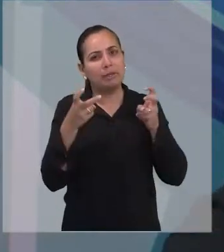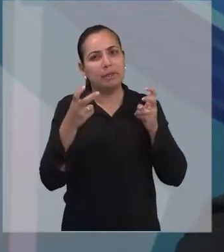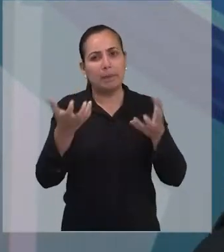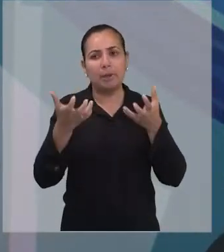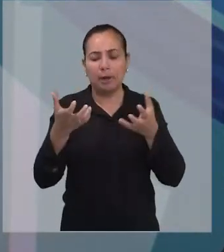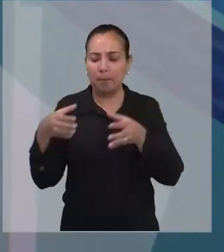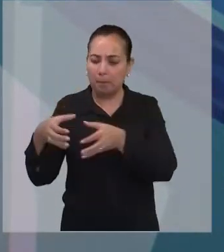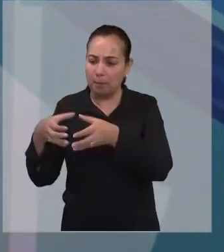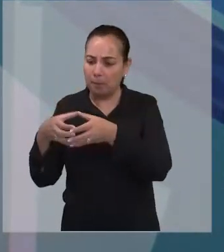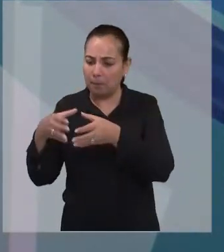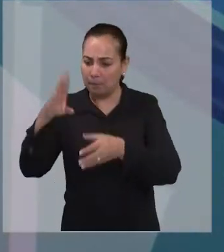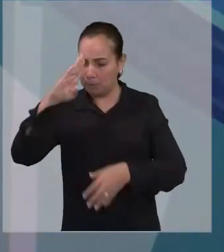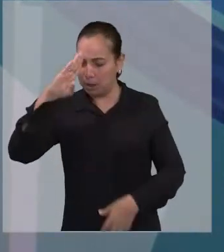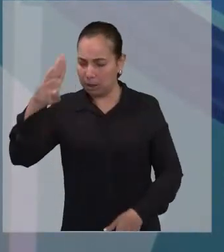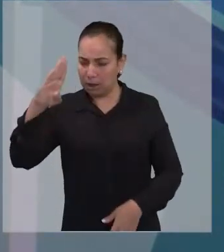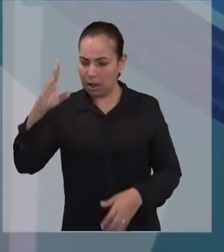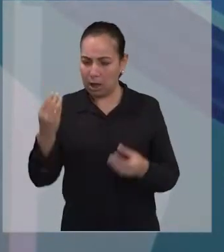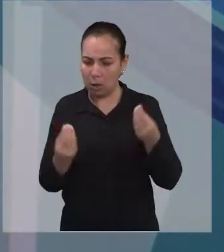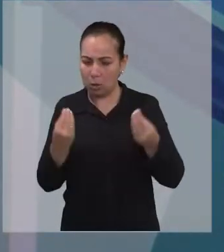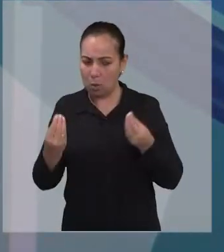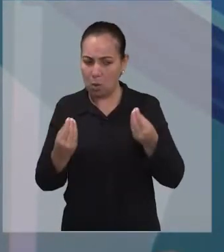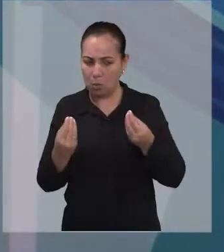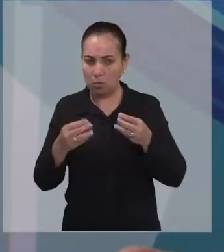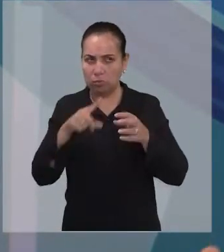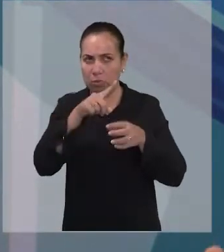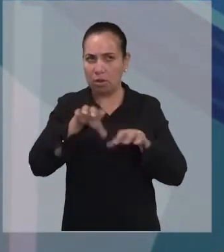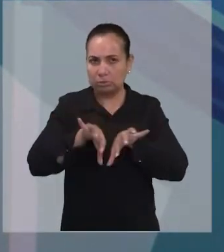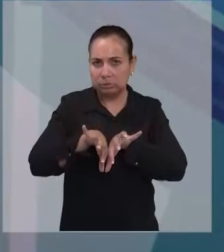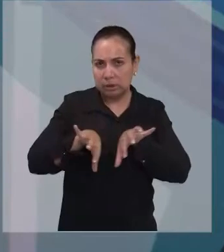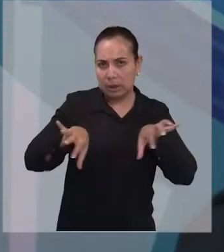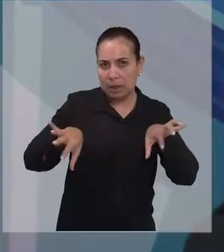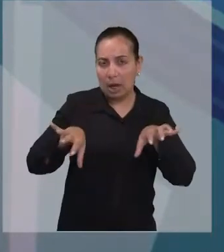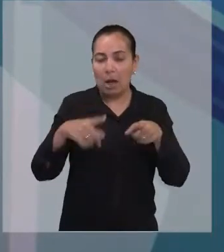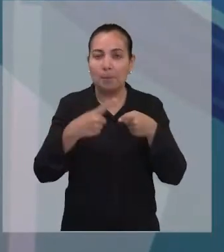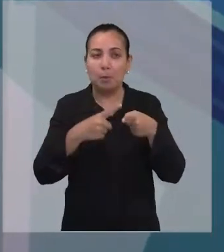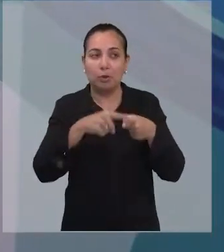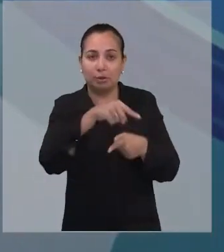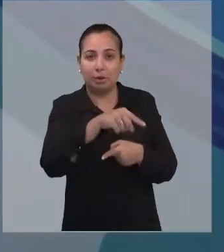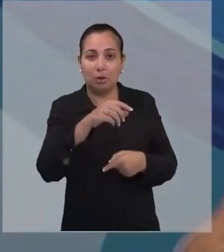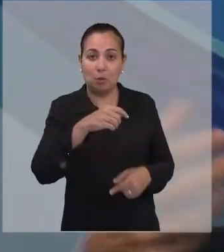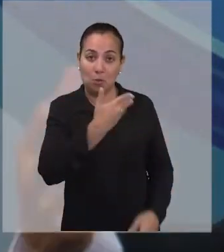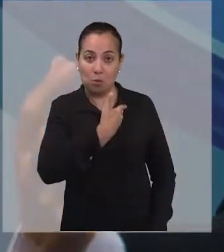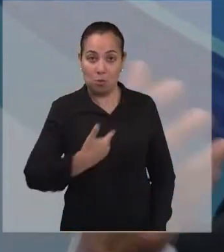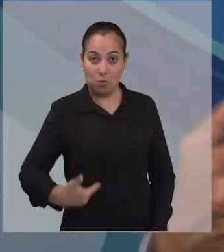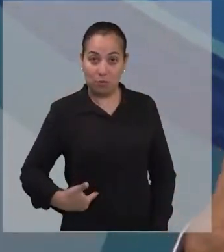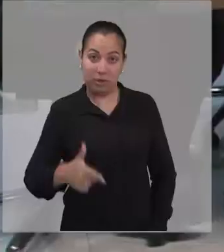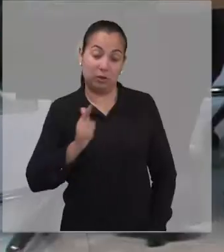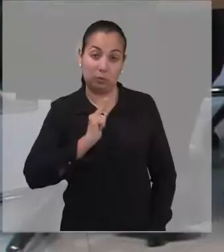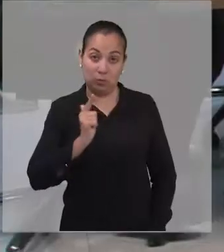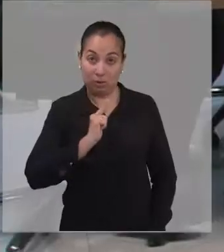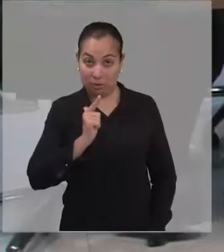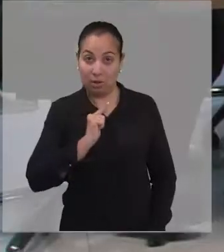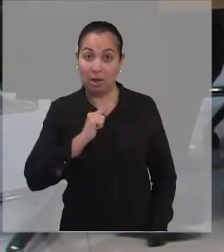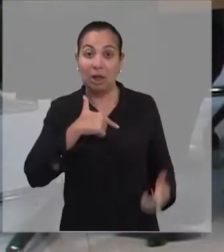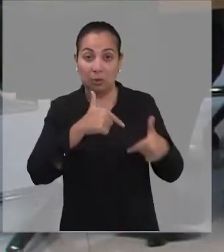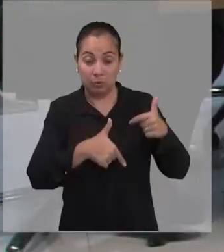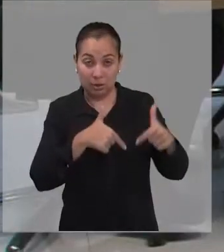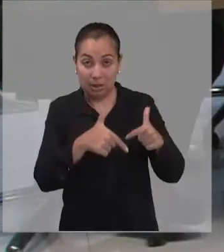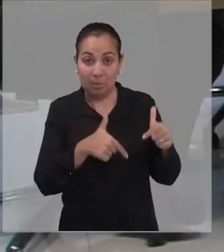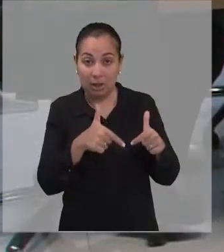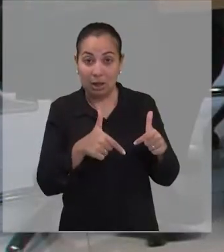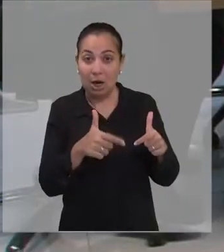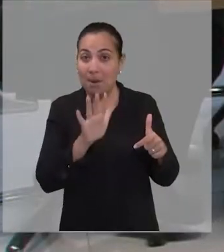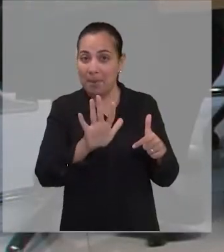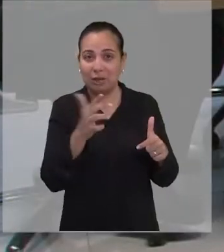Né? E isso se dá porque o governo dele é uma frente, e é uma frente que não foi feita uma